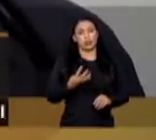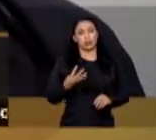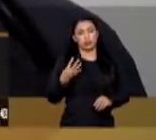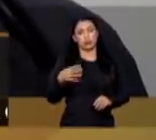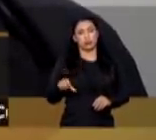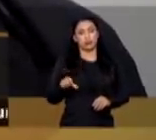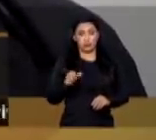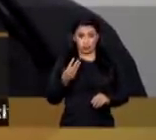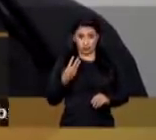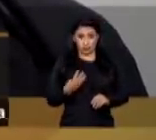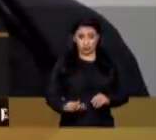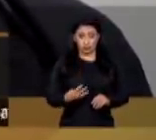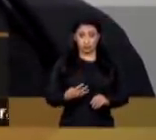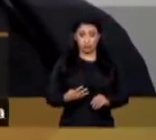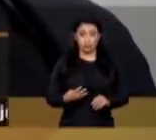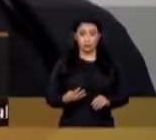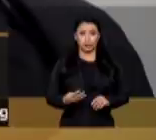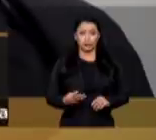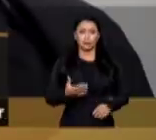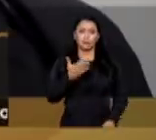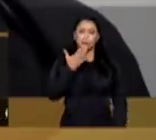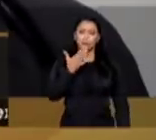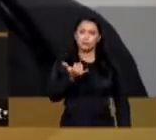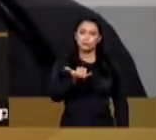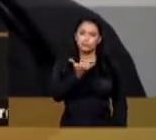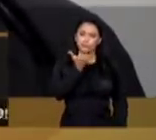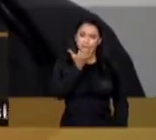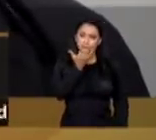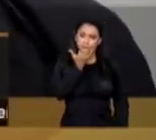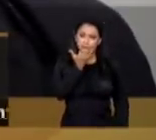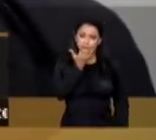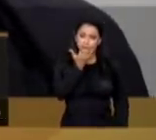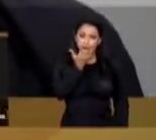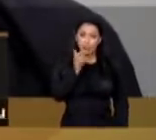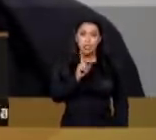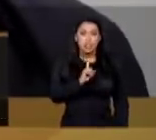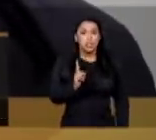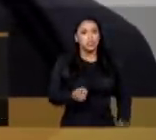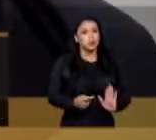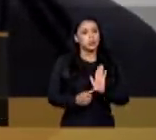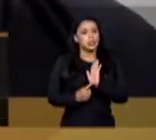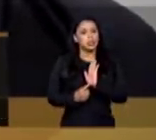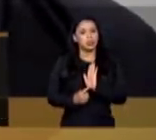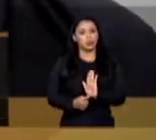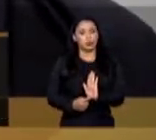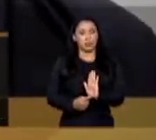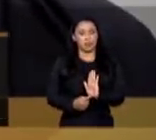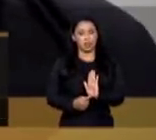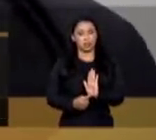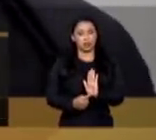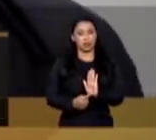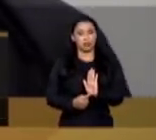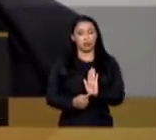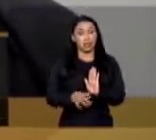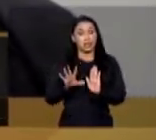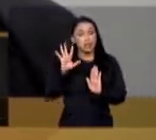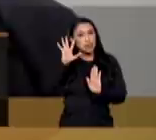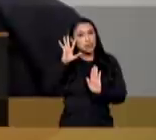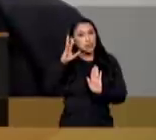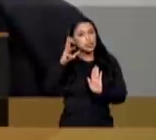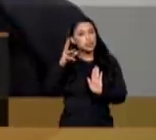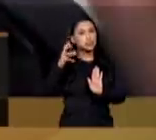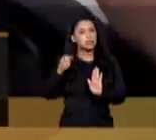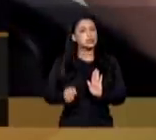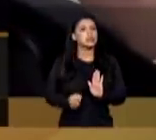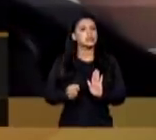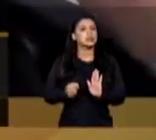164-493. O plenário julga recurso que trata da decisão monocrática que declarou incompetência da 13ª Vara Federal de Curitiba para